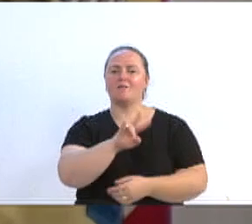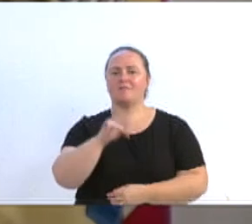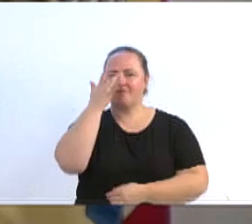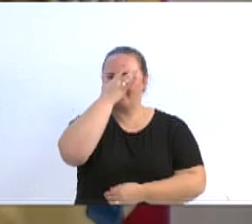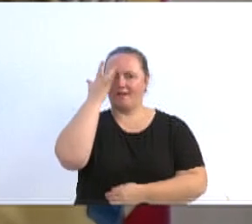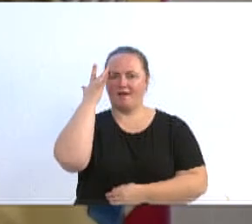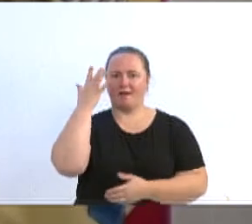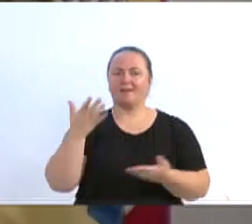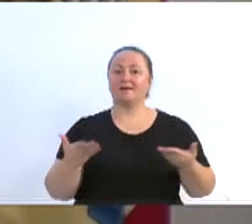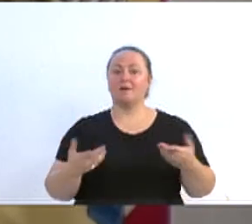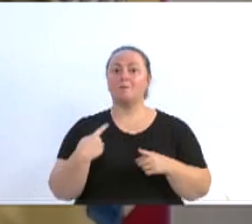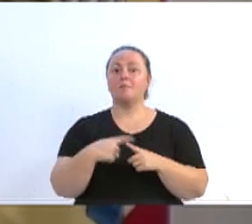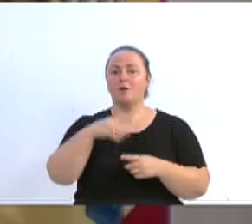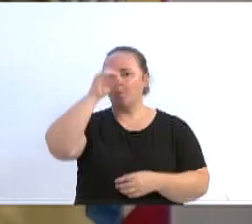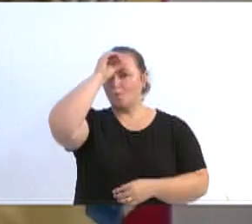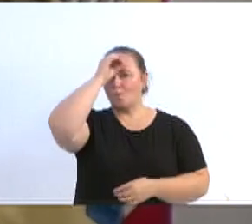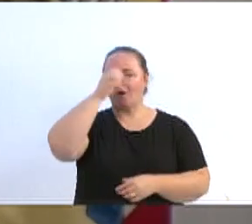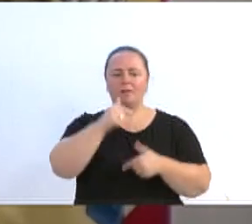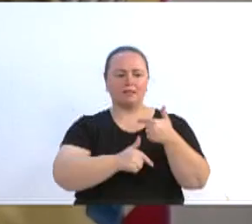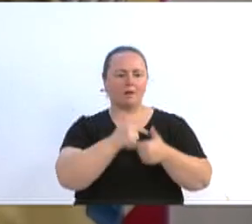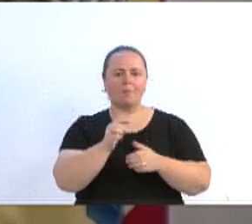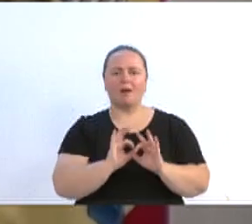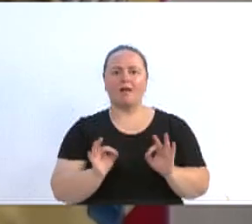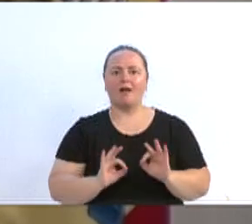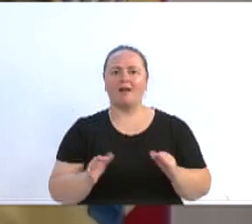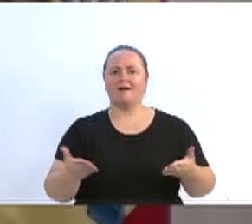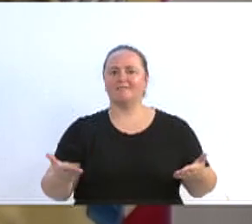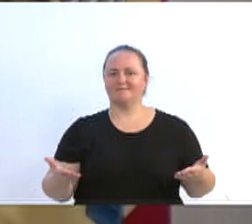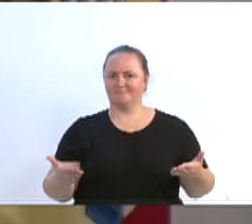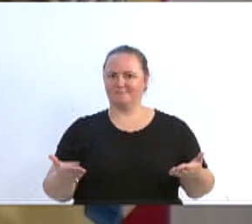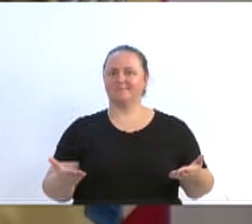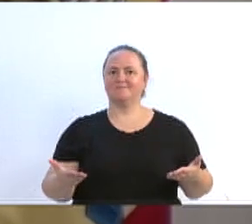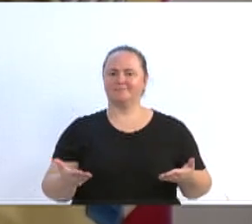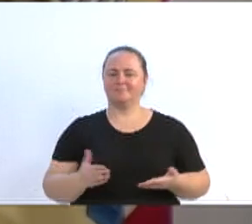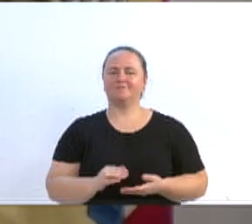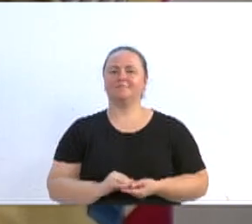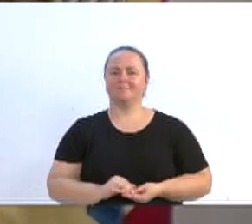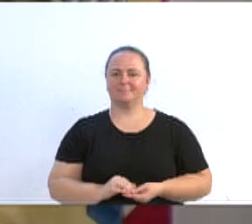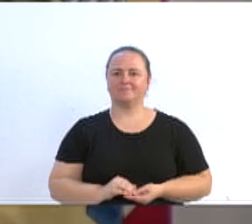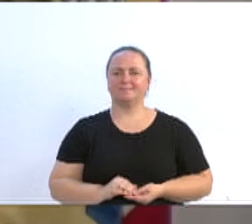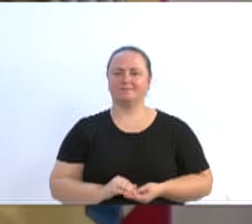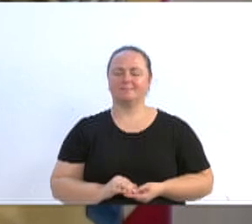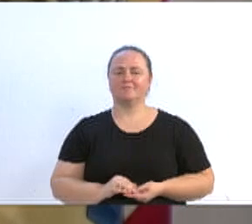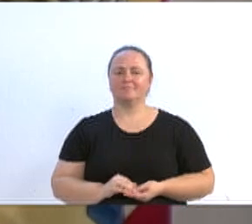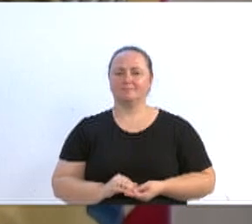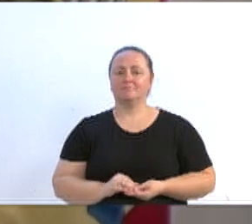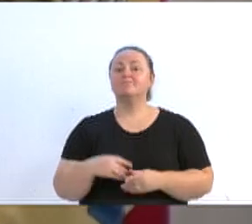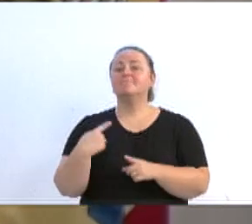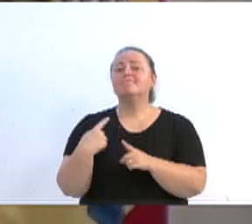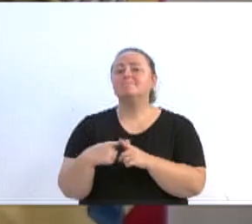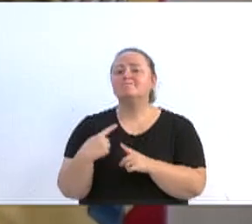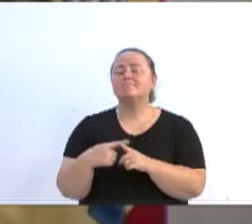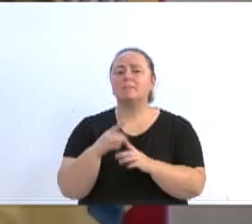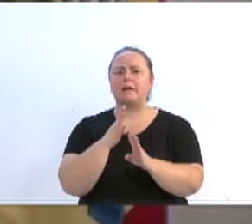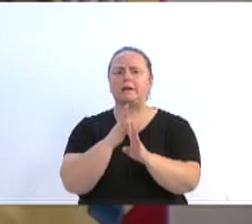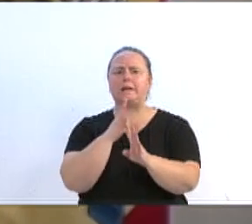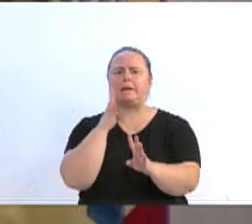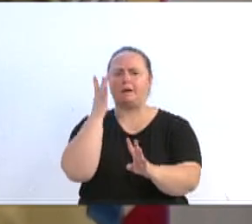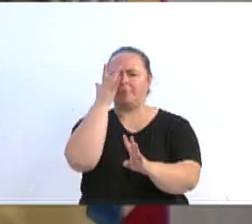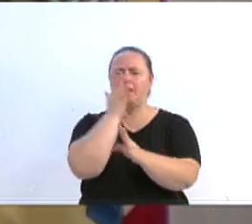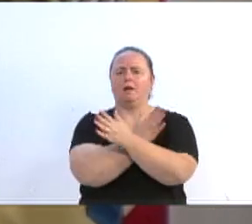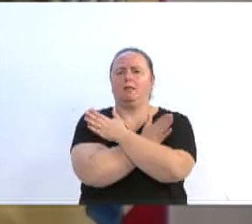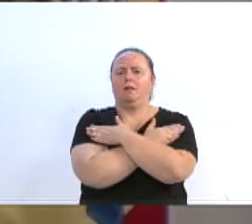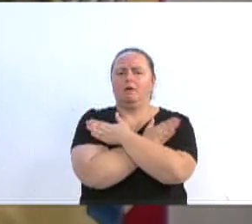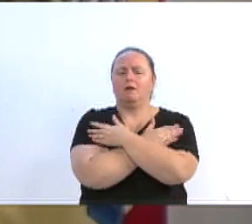de desempregados que não veem uma luz no fim do túnel. E muitas vezes porque não têm o mínimo de